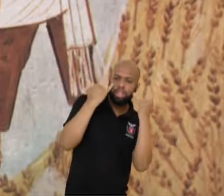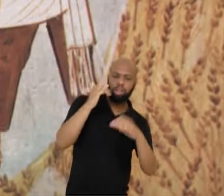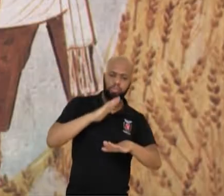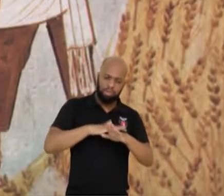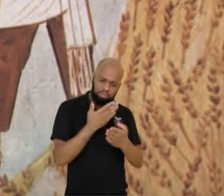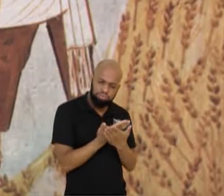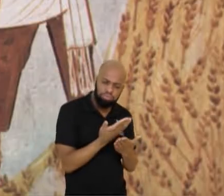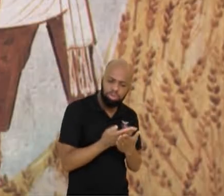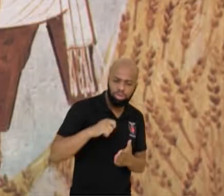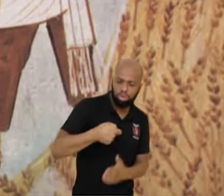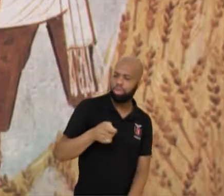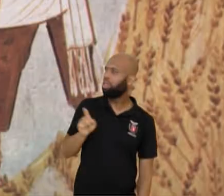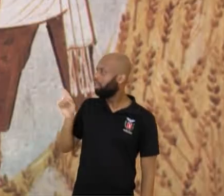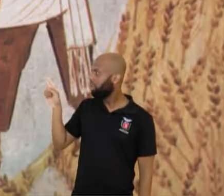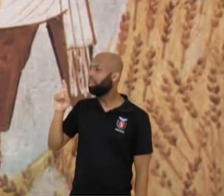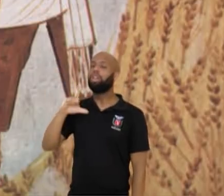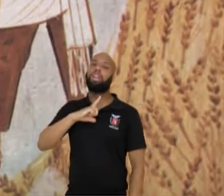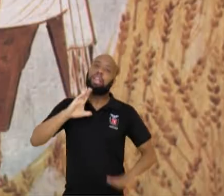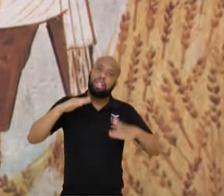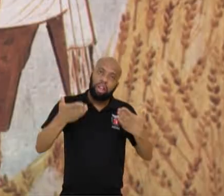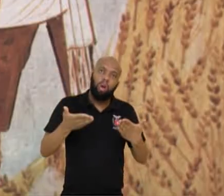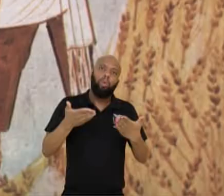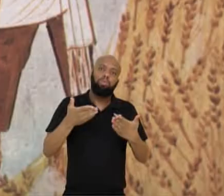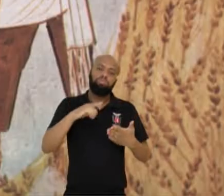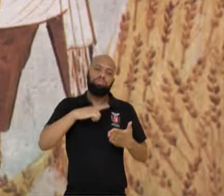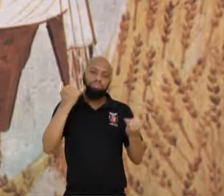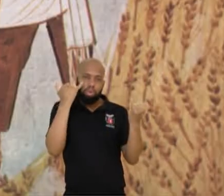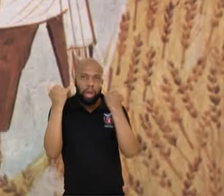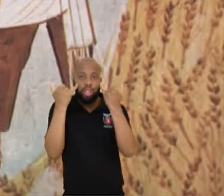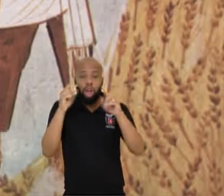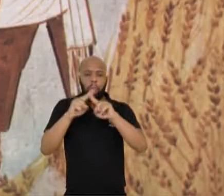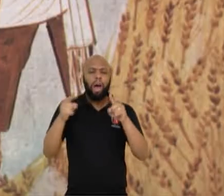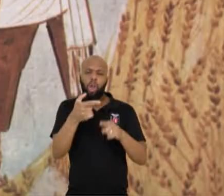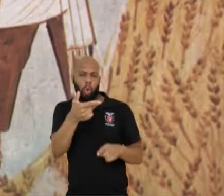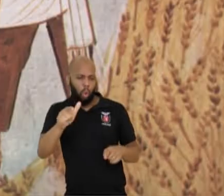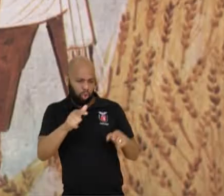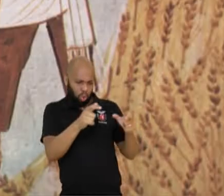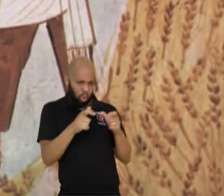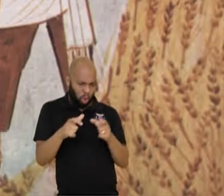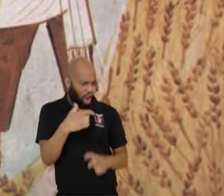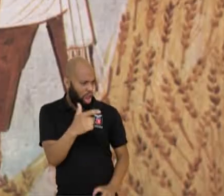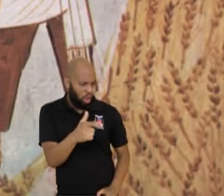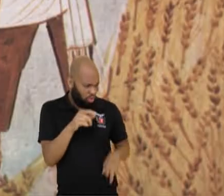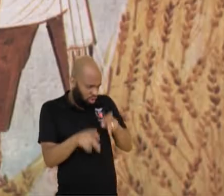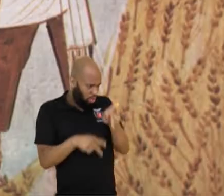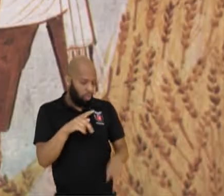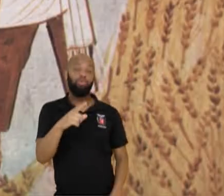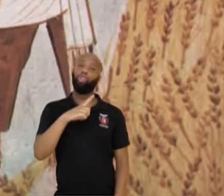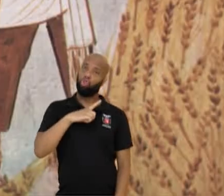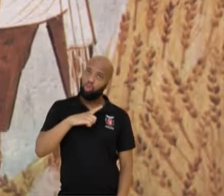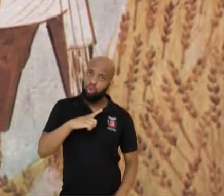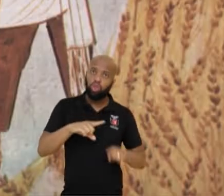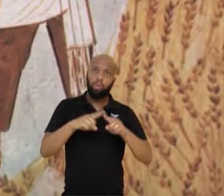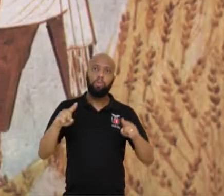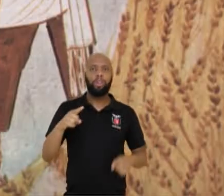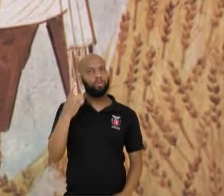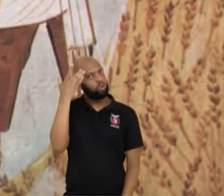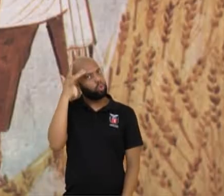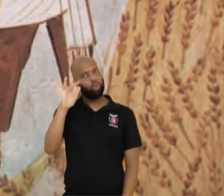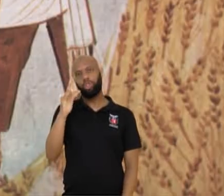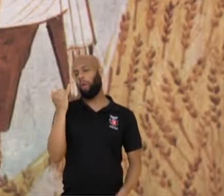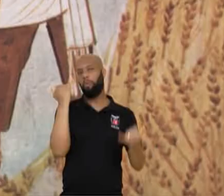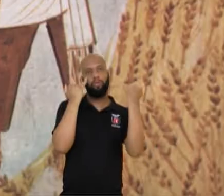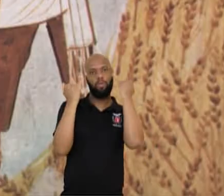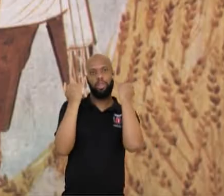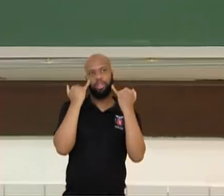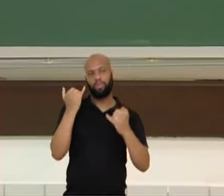né? Então, geralmente, são informações que a gente tem delas. Não quer dizer que em outros locais não tinham civilizações, tá? Só quer dizer que a gente não tem muitos dados